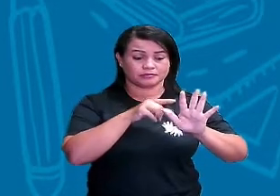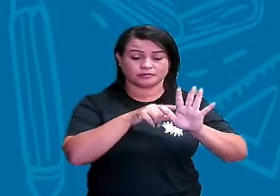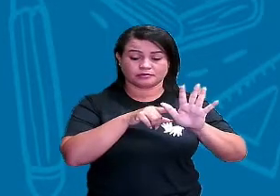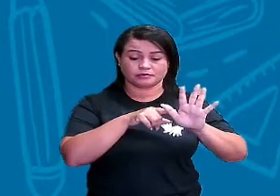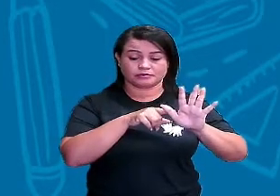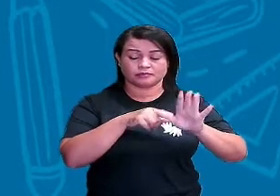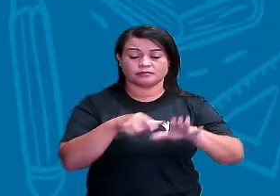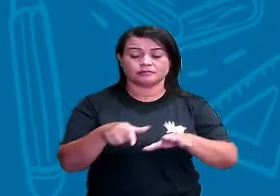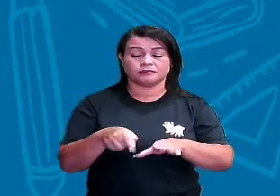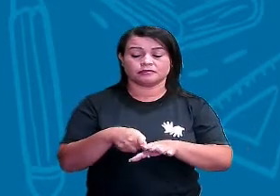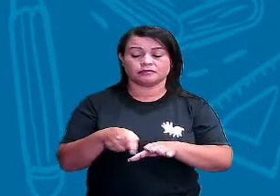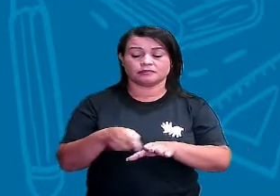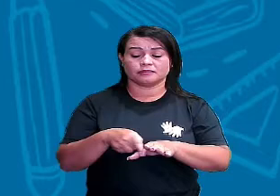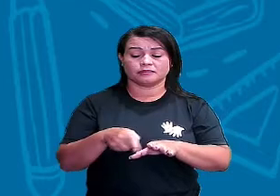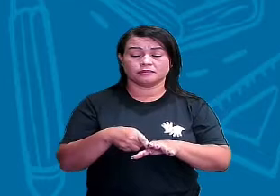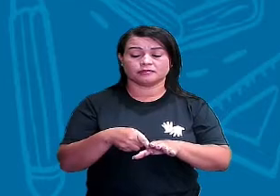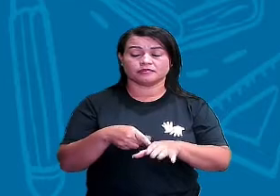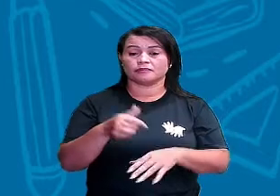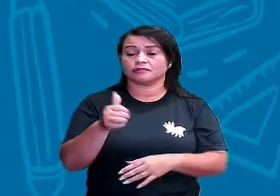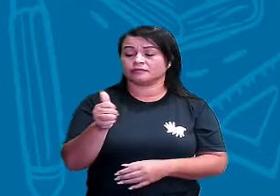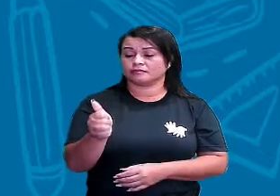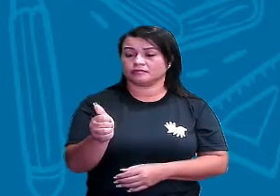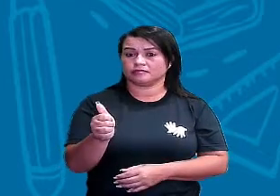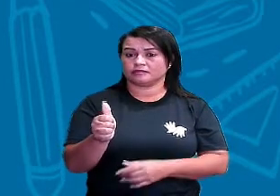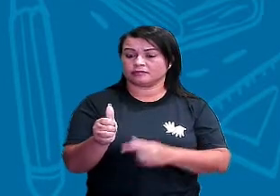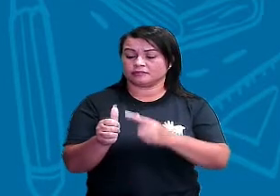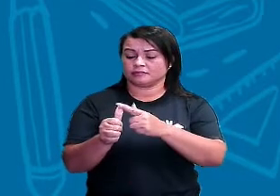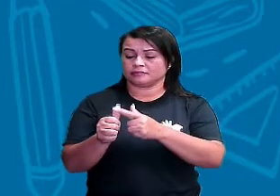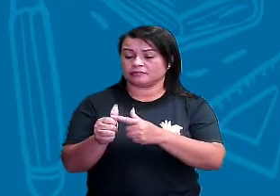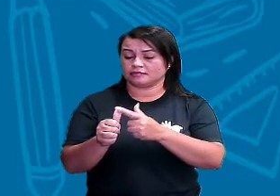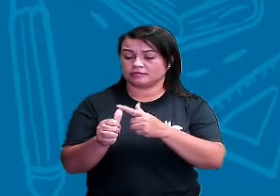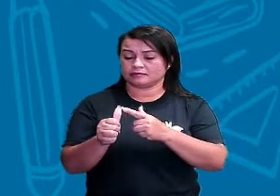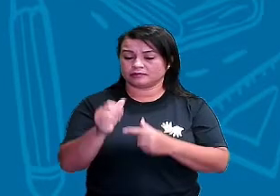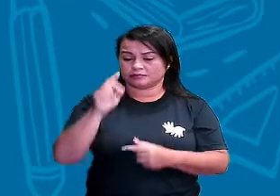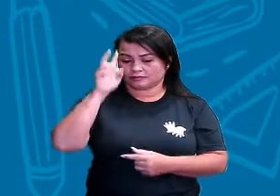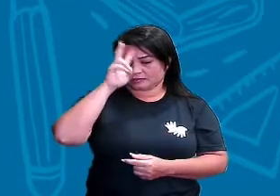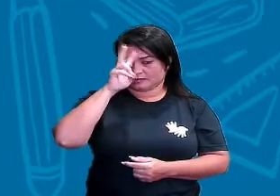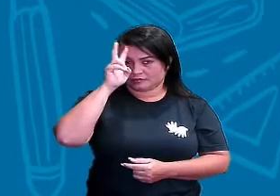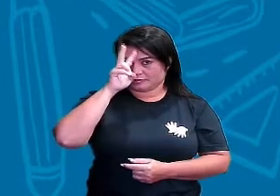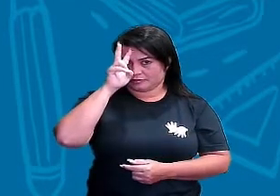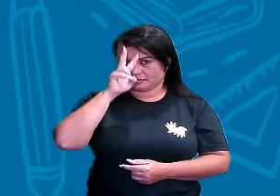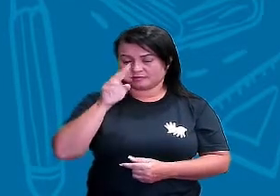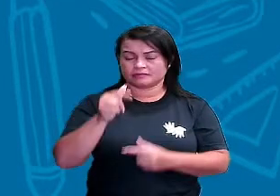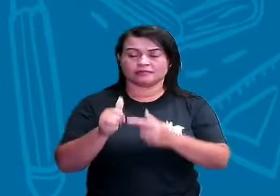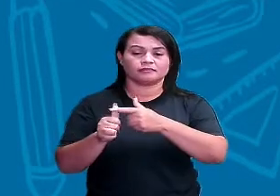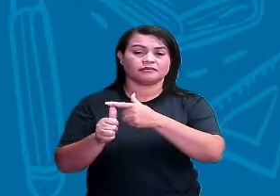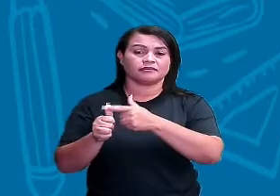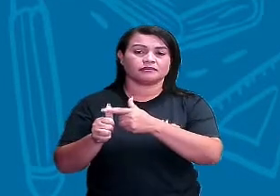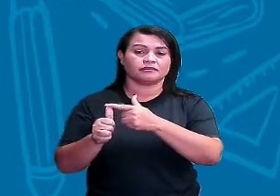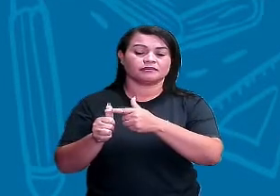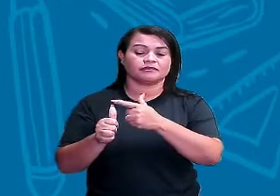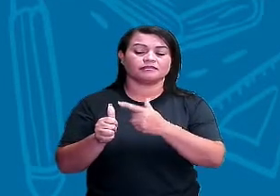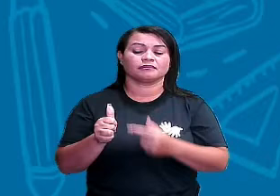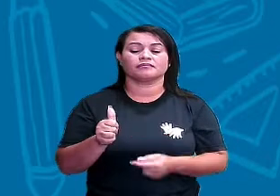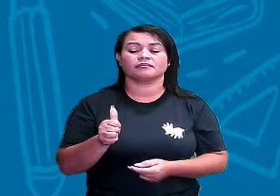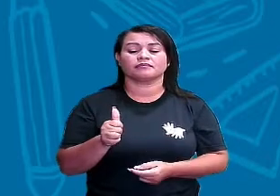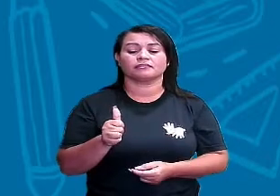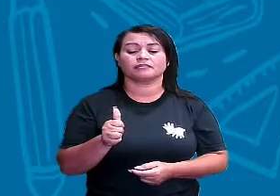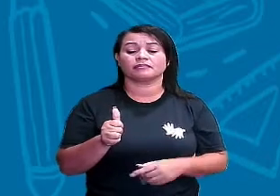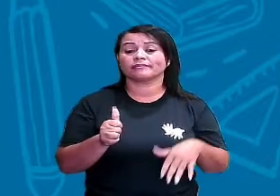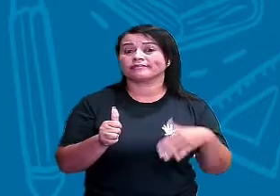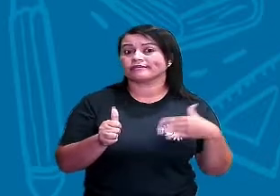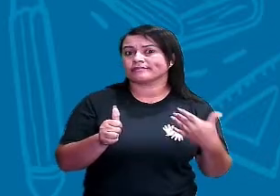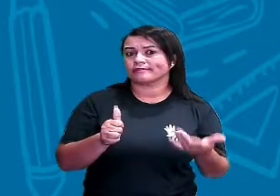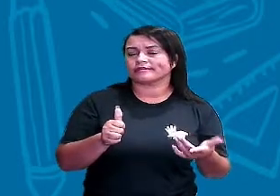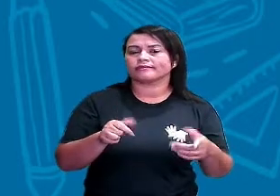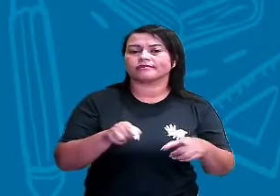do pé e do polegar, tá? O polegar, essa parte aqui, essa partezinha aqui. E aí eu vou